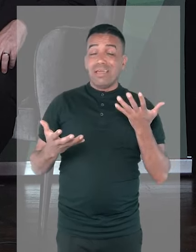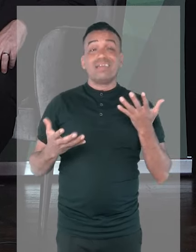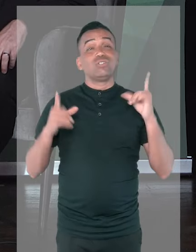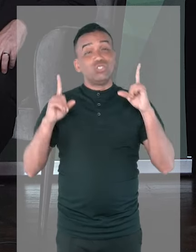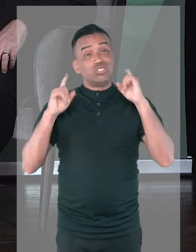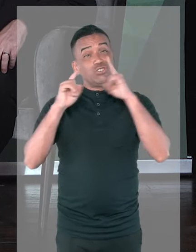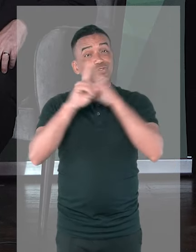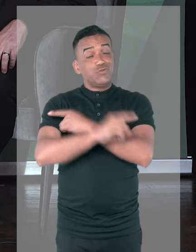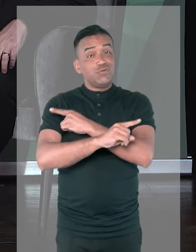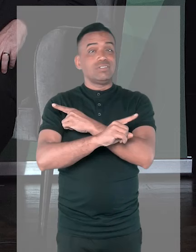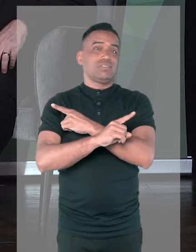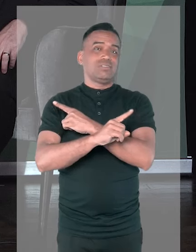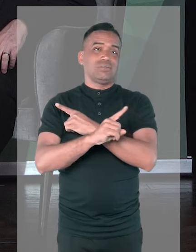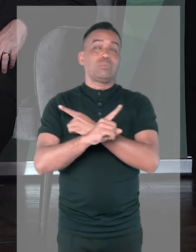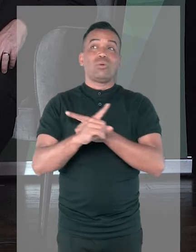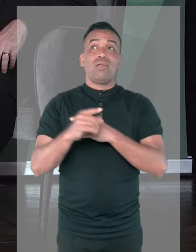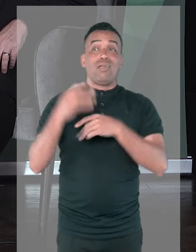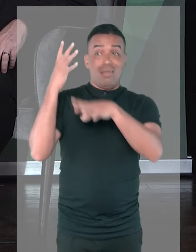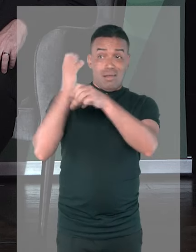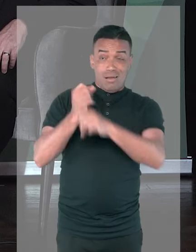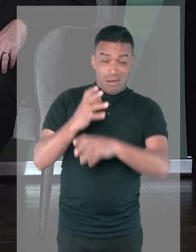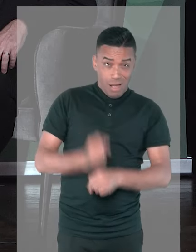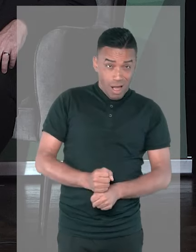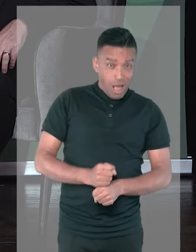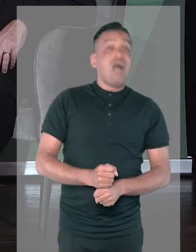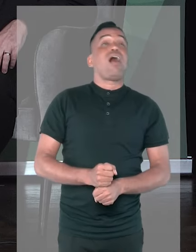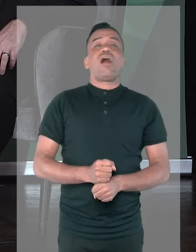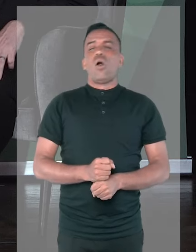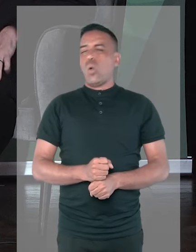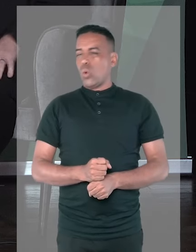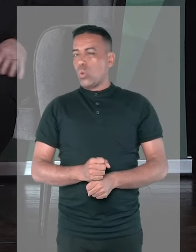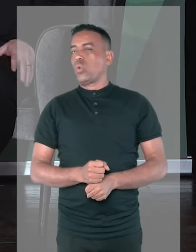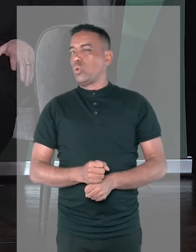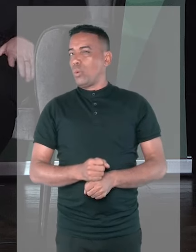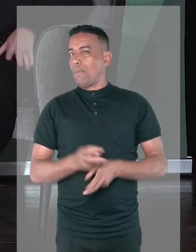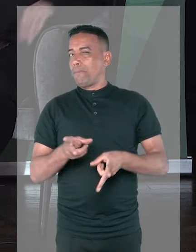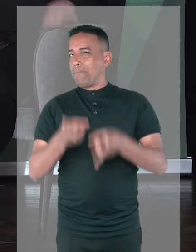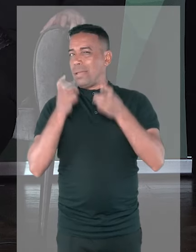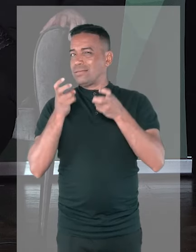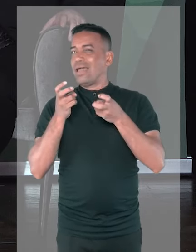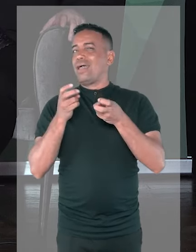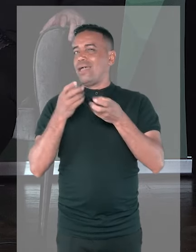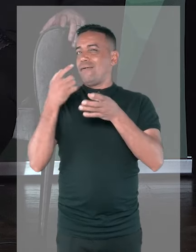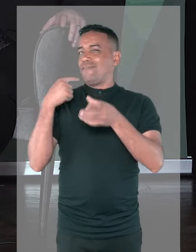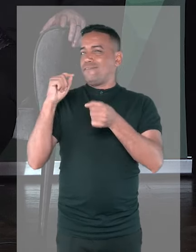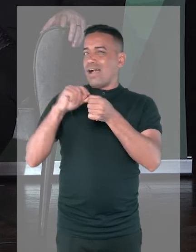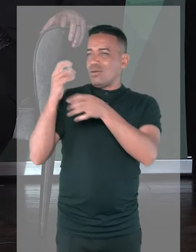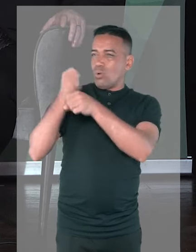complicado, pois esses algoritmos eles trabalham com nossas obsessões, trabalham com nossa